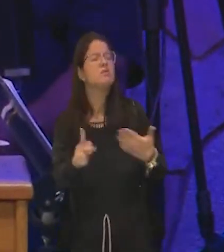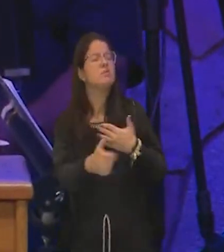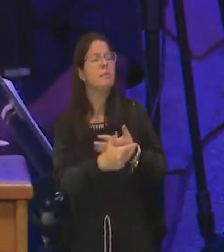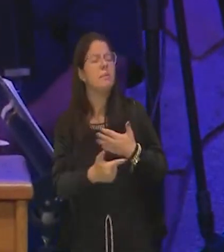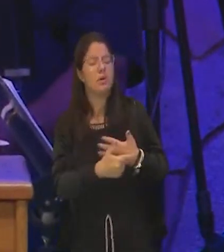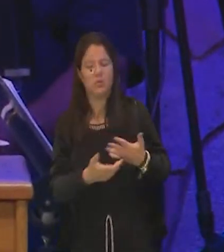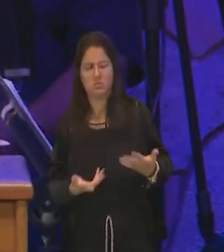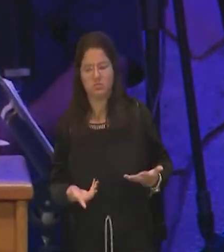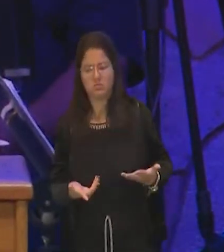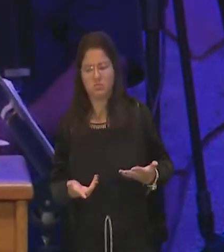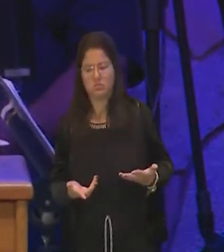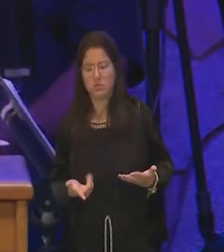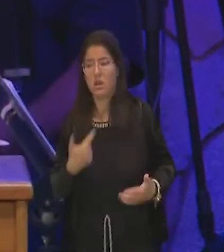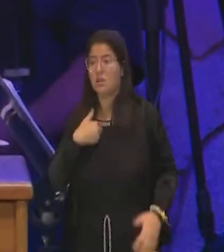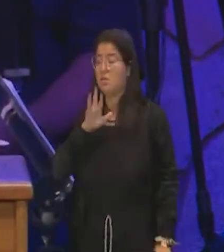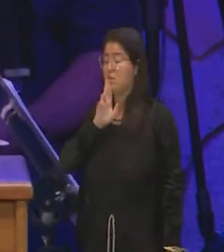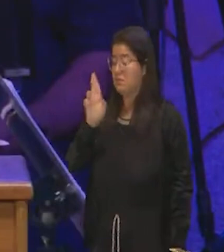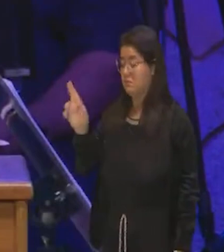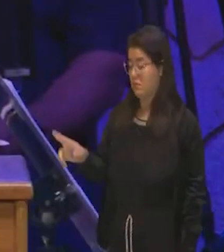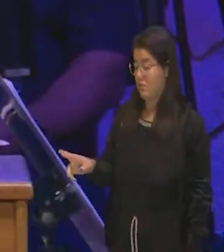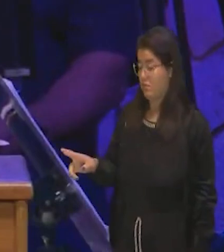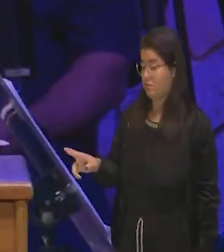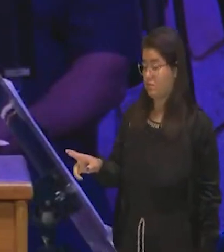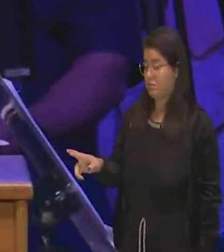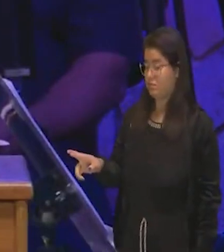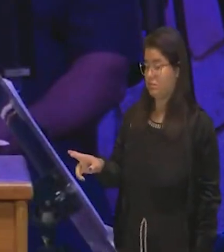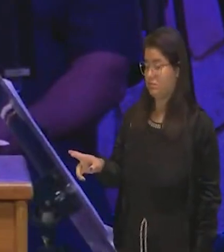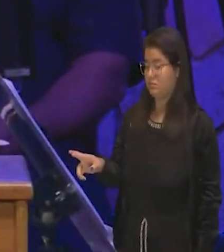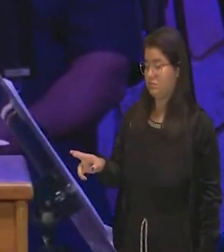atividade? E eu digo assim: eu faço funeral.